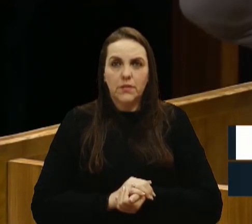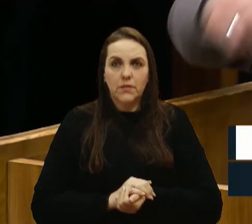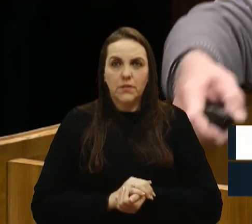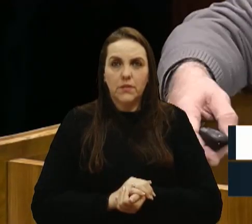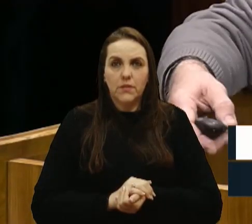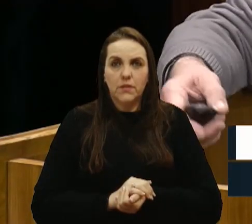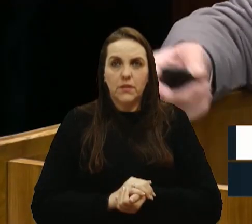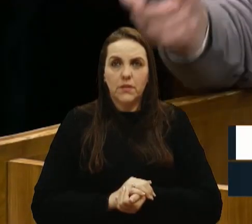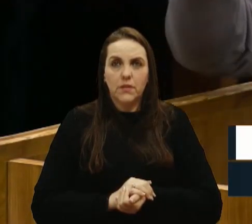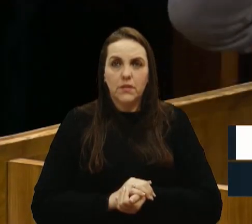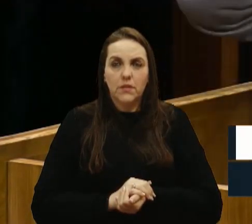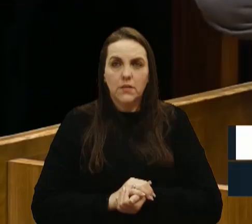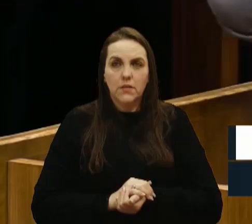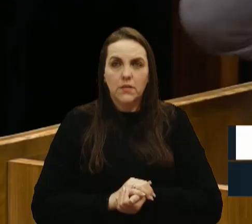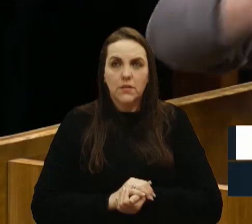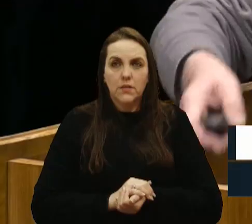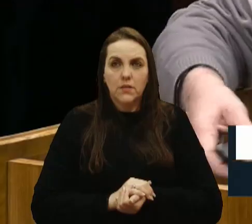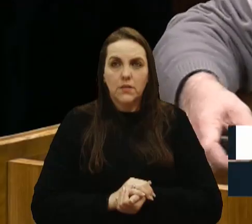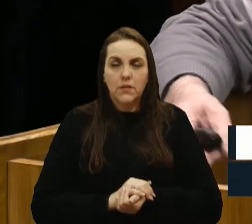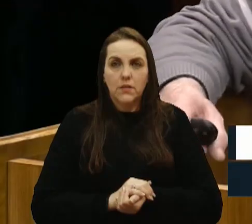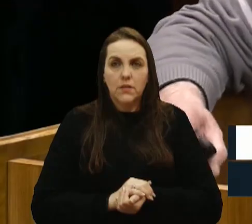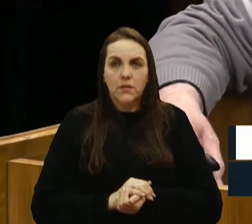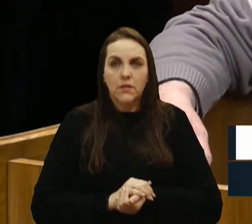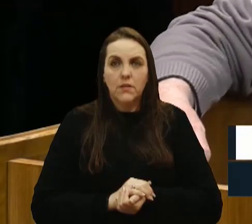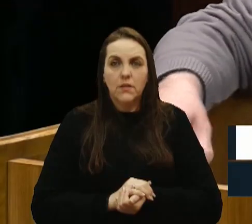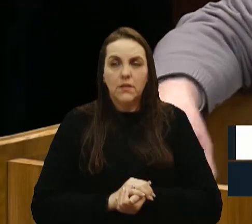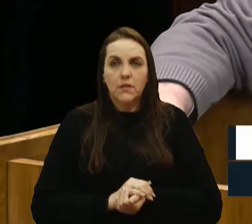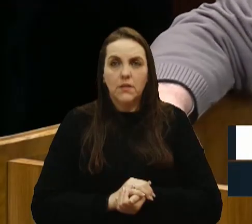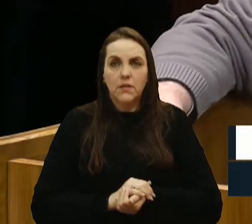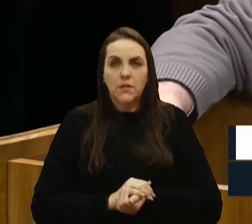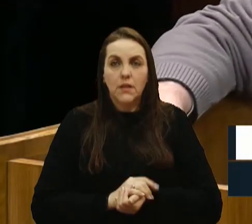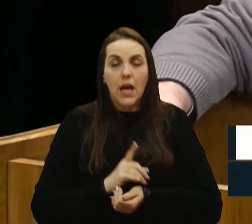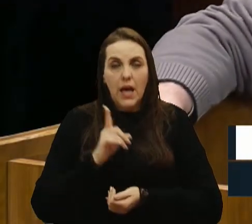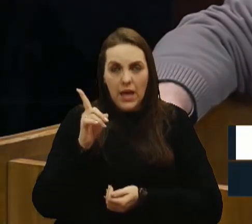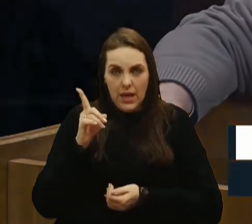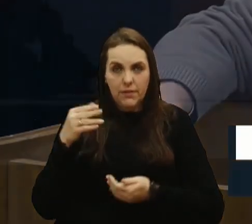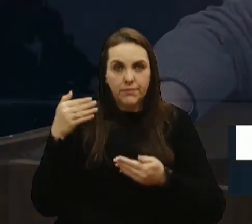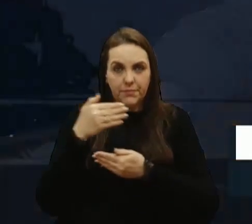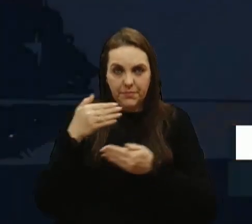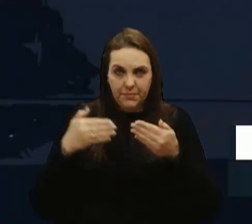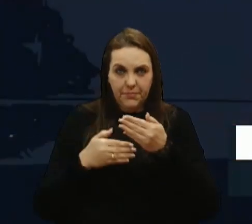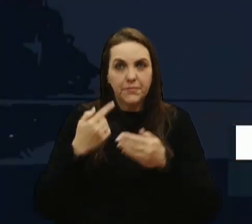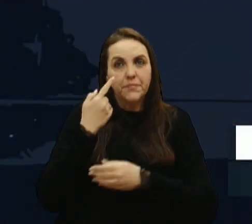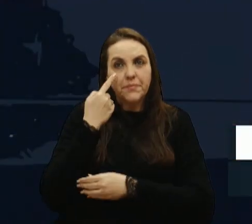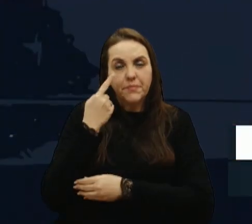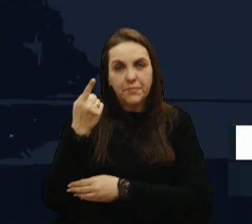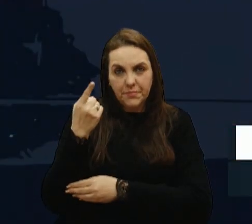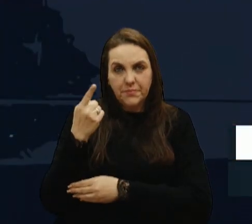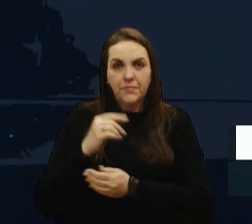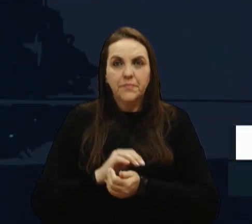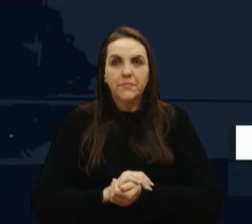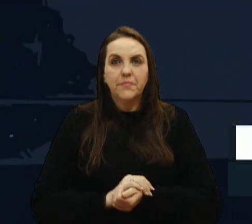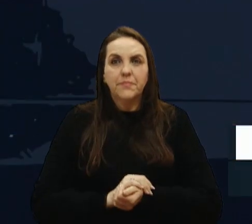projeção aqui? Sim, mas tá. Já por essa projeção que vocês veem agora no telão,